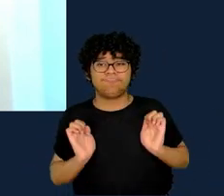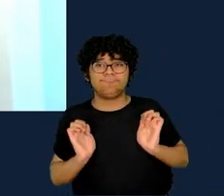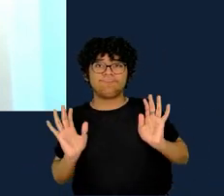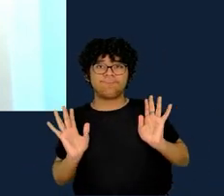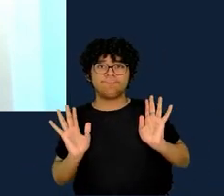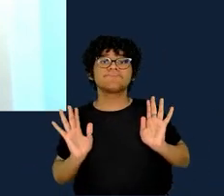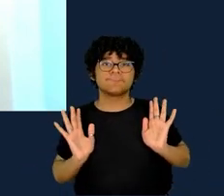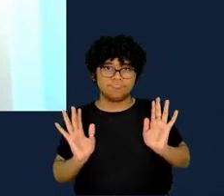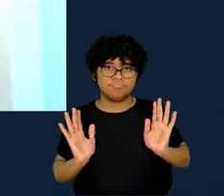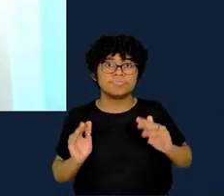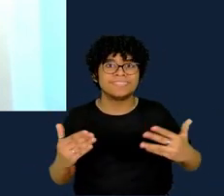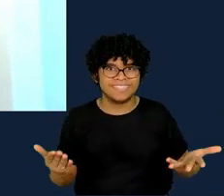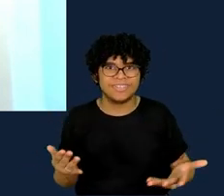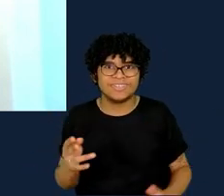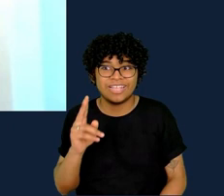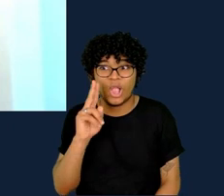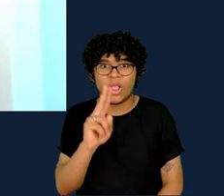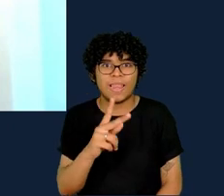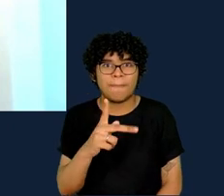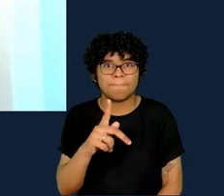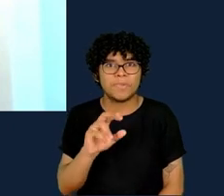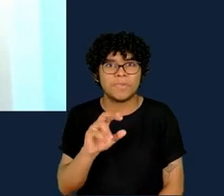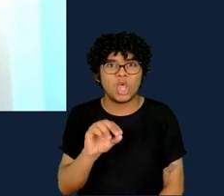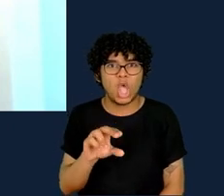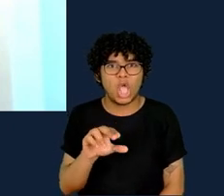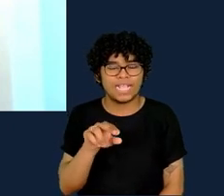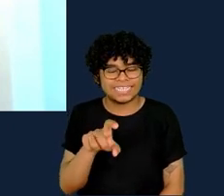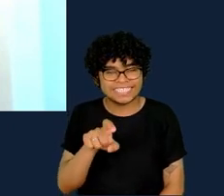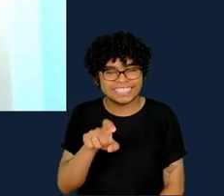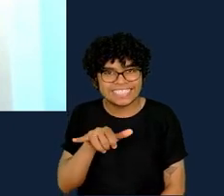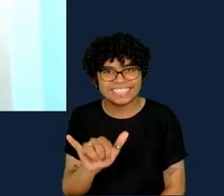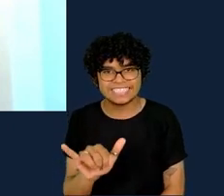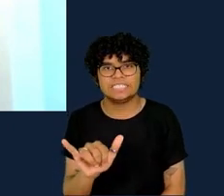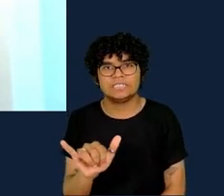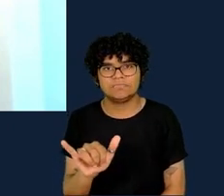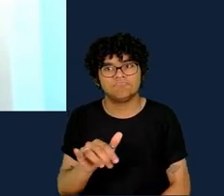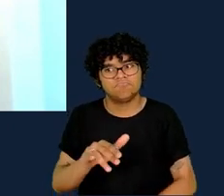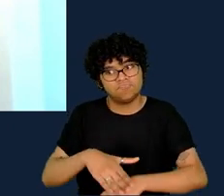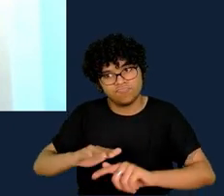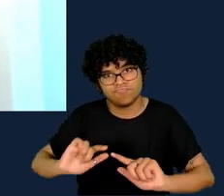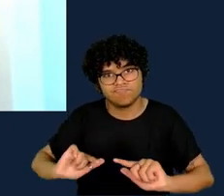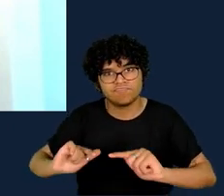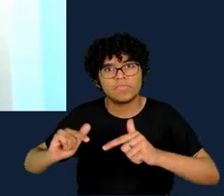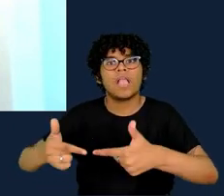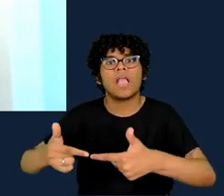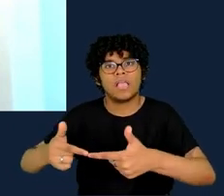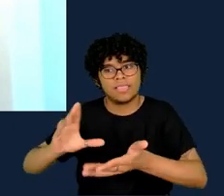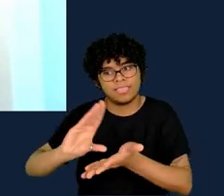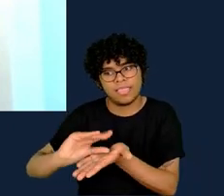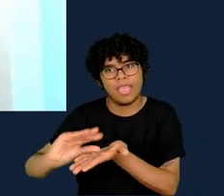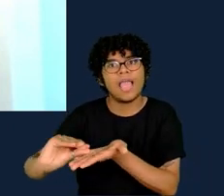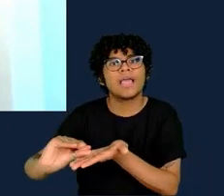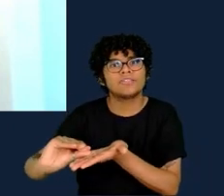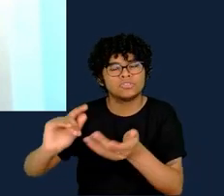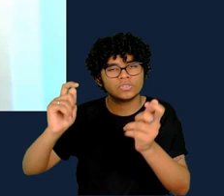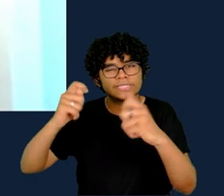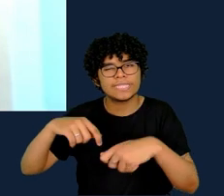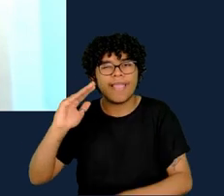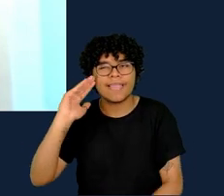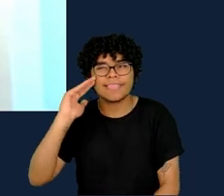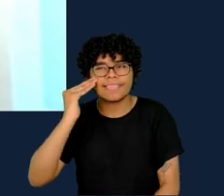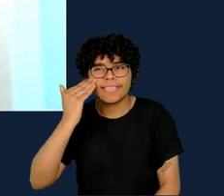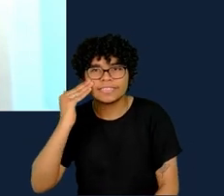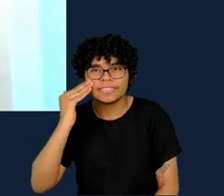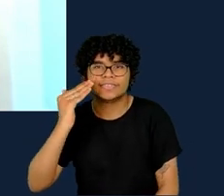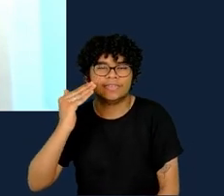possam servir como proxy para nosso questionamento inicial, talvez a gente consiga seguir no sentido de um entendimento, de uma ação